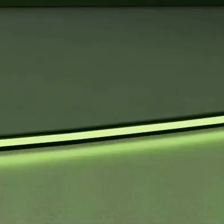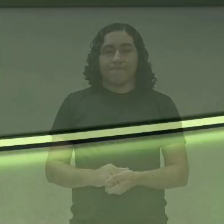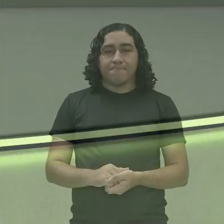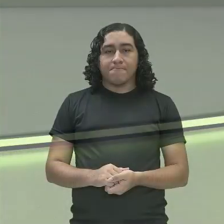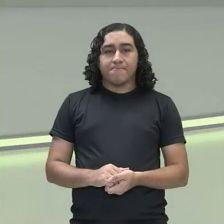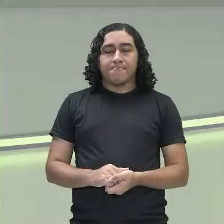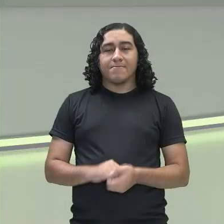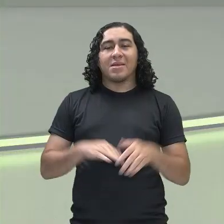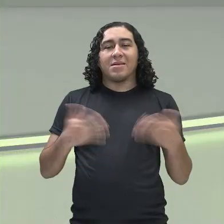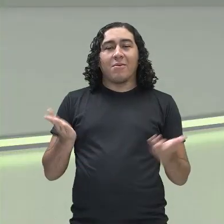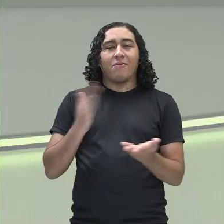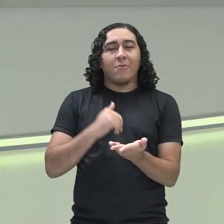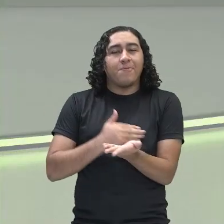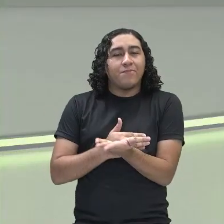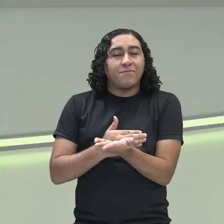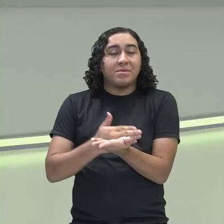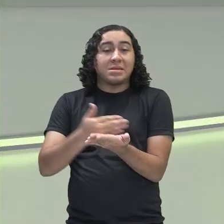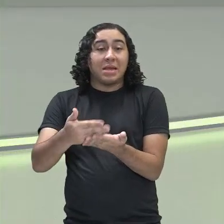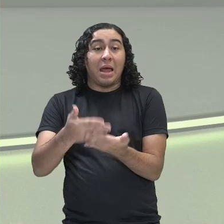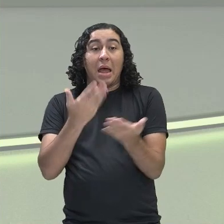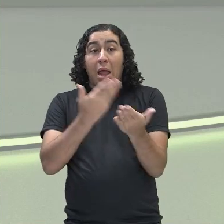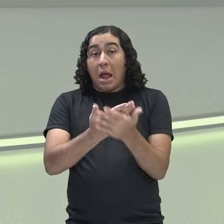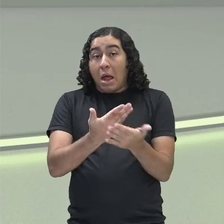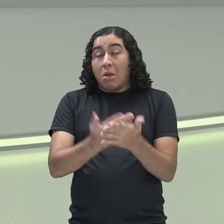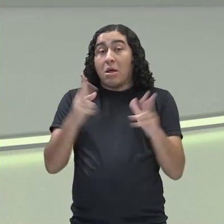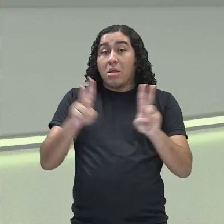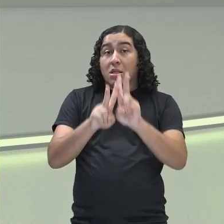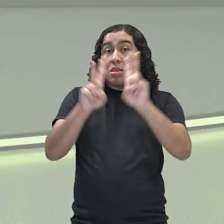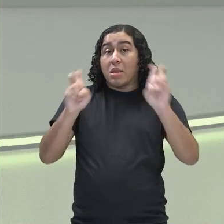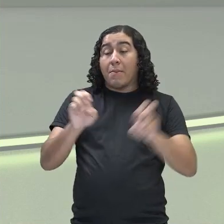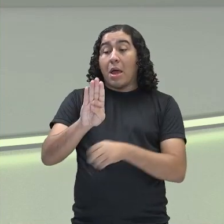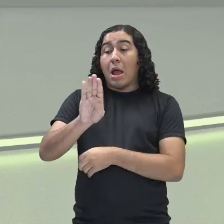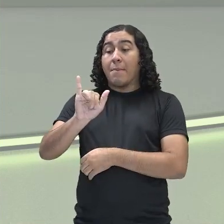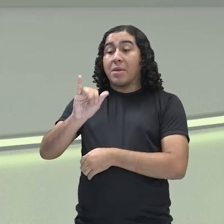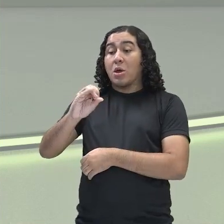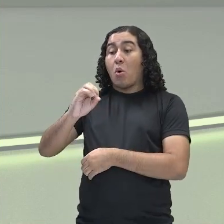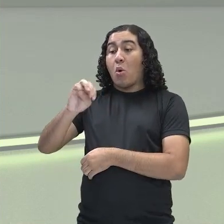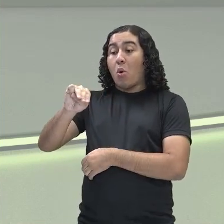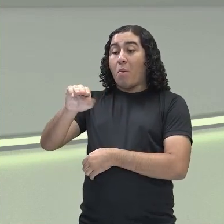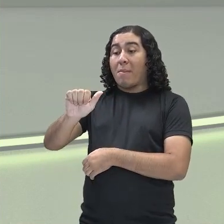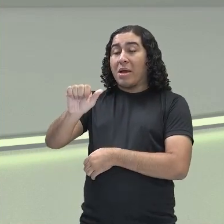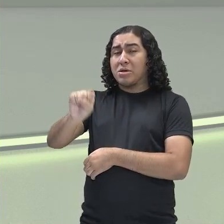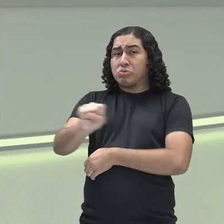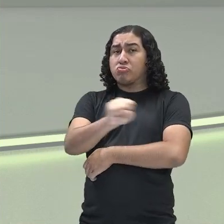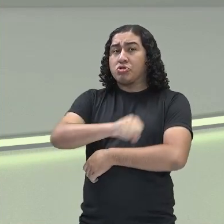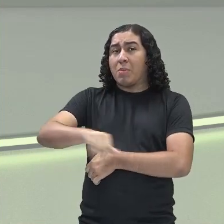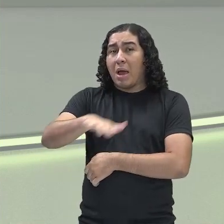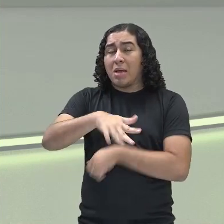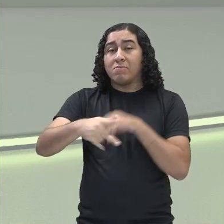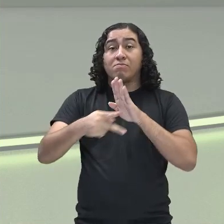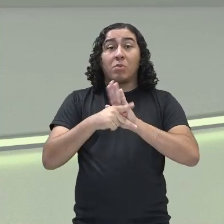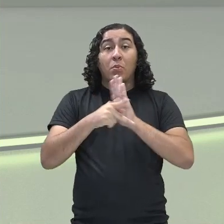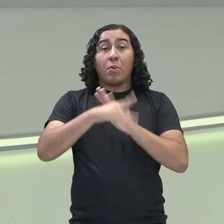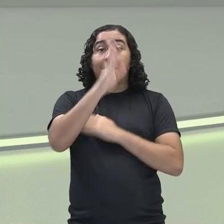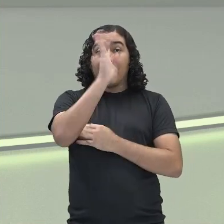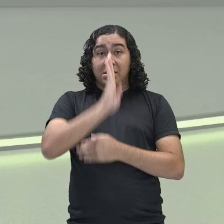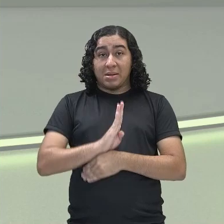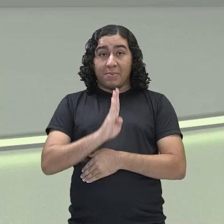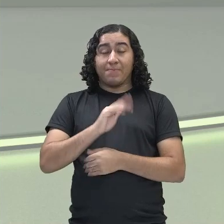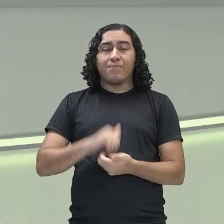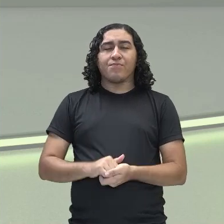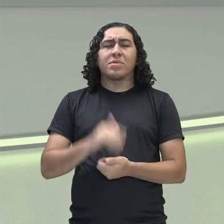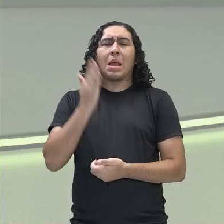Então, vamos iniciar aqui falando sobre os biomas brasileiros. E aí, para a gente identificar esses